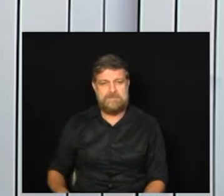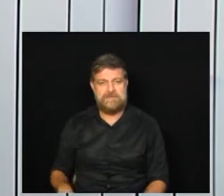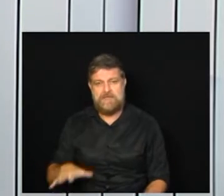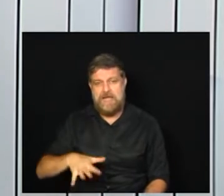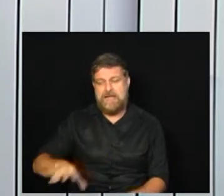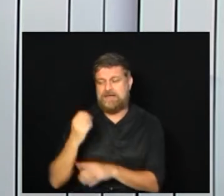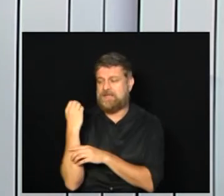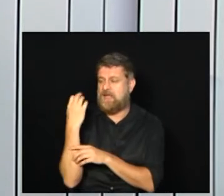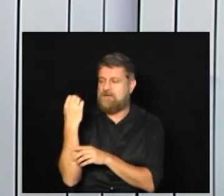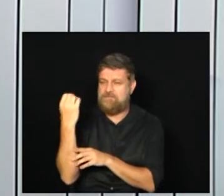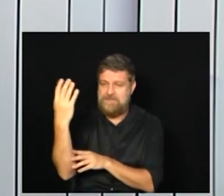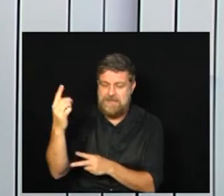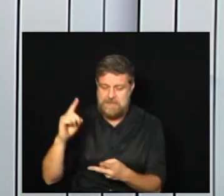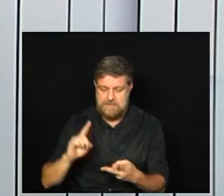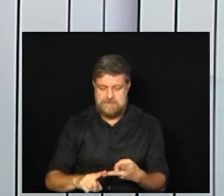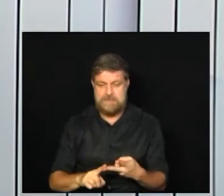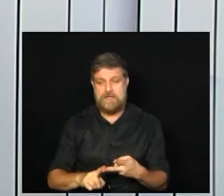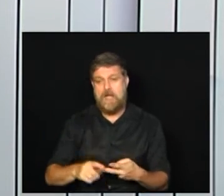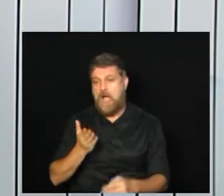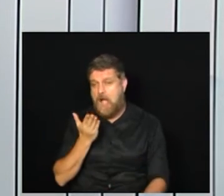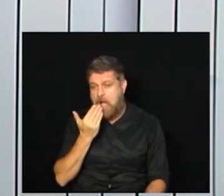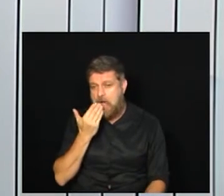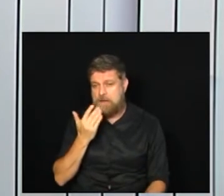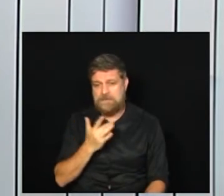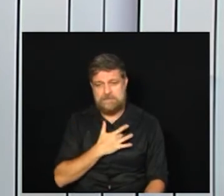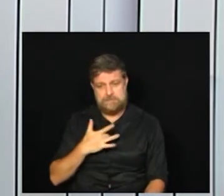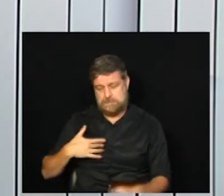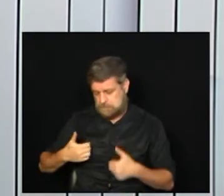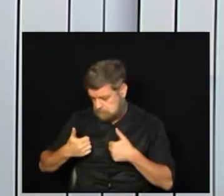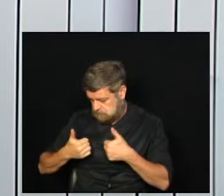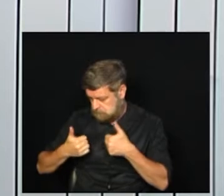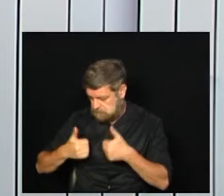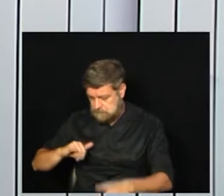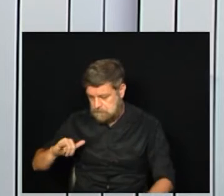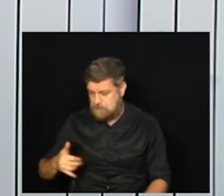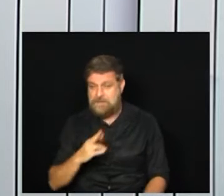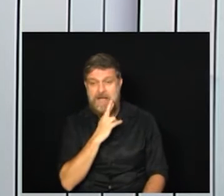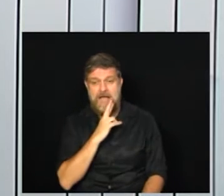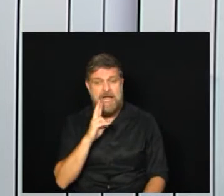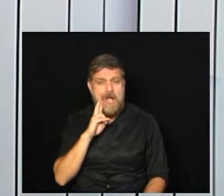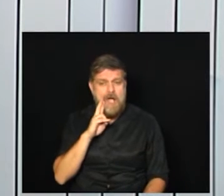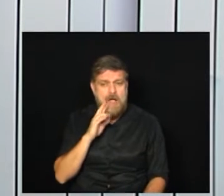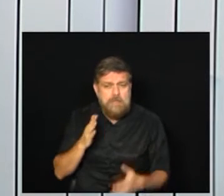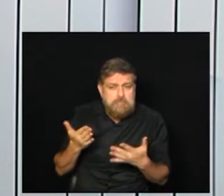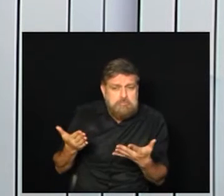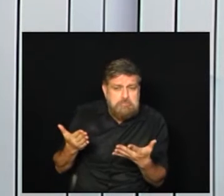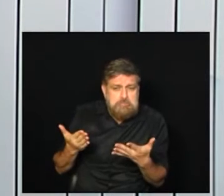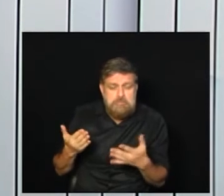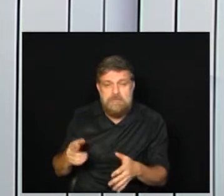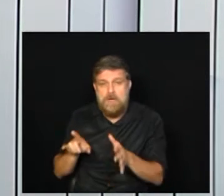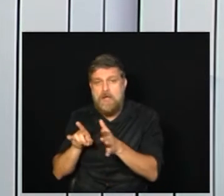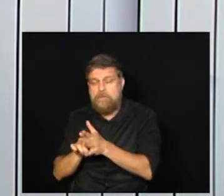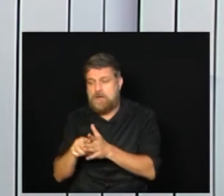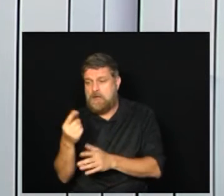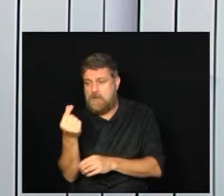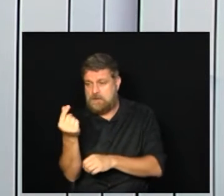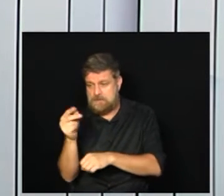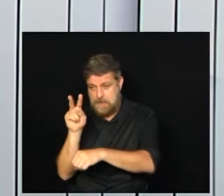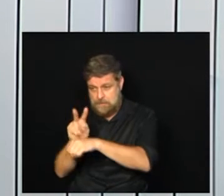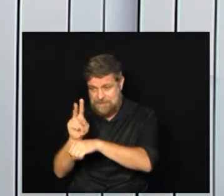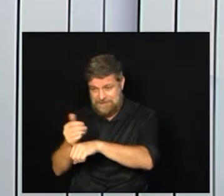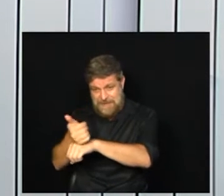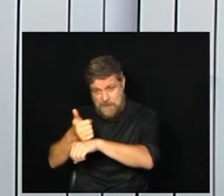passado, esse mês tem mais dinheiro, então aumentou. Só que você comprava no mês anterior com 10 mil reais, você já não compra no